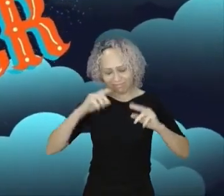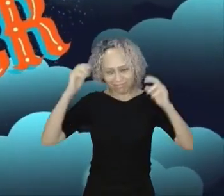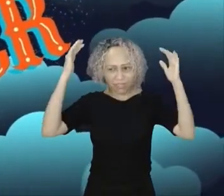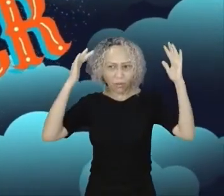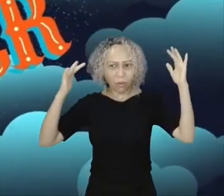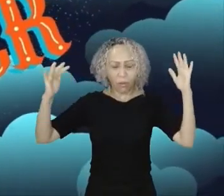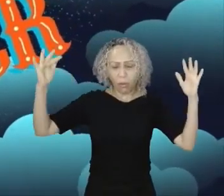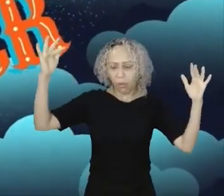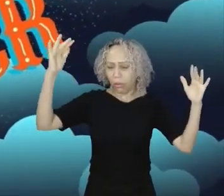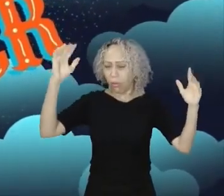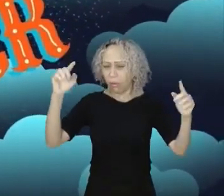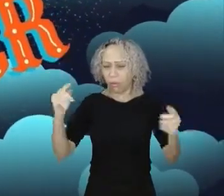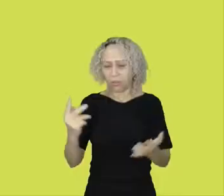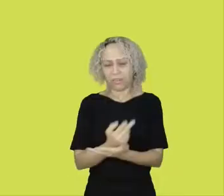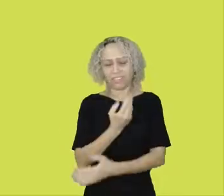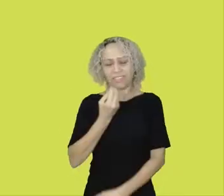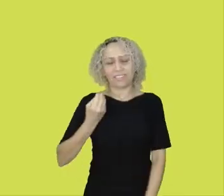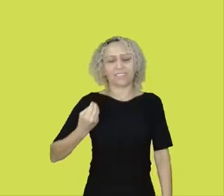viver.